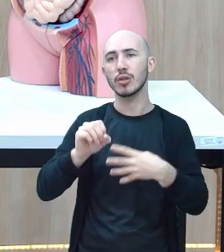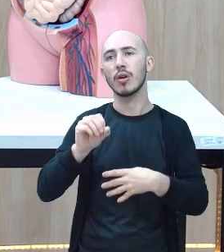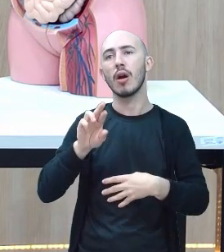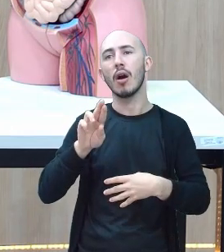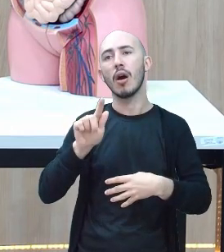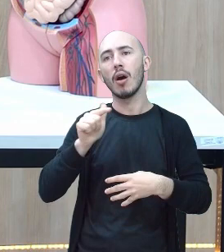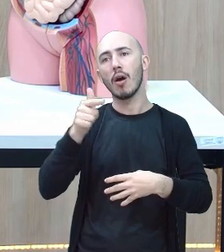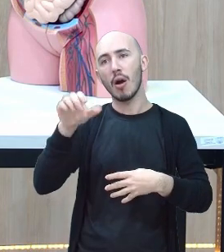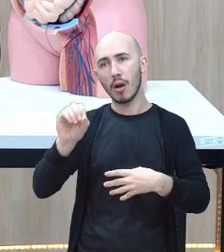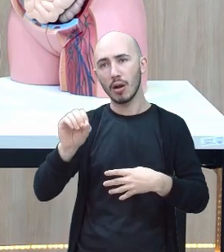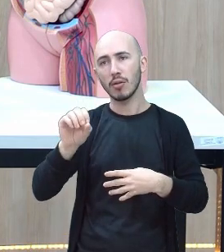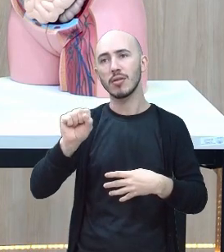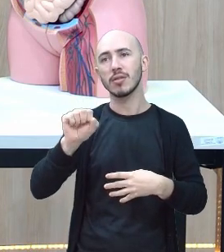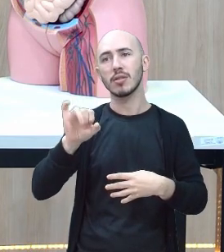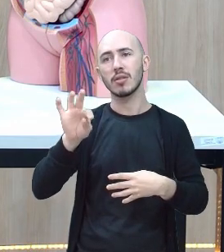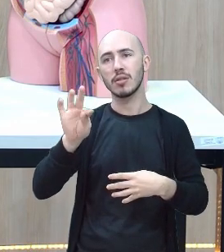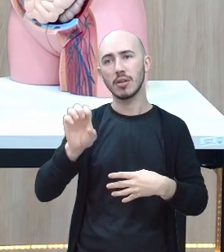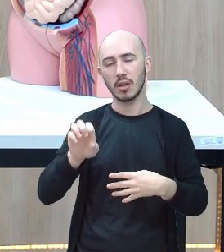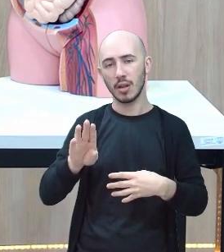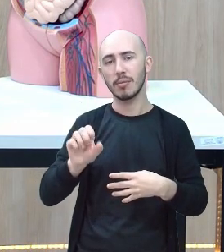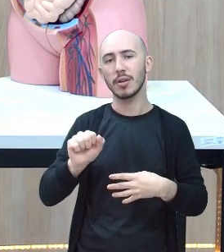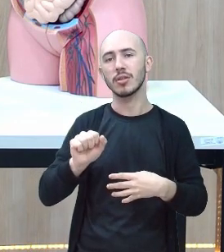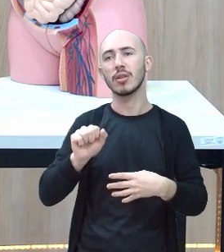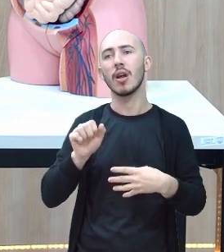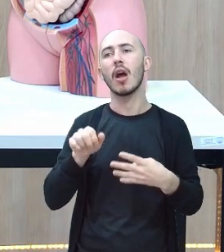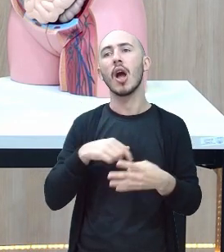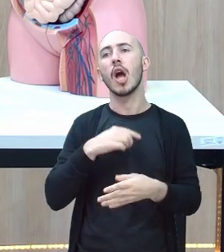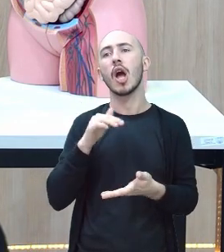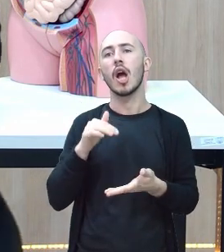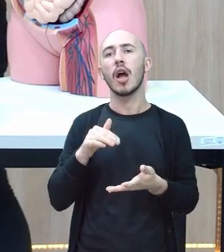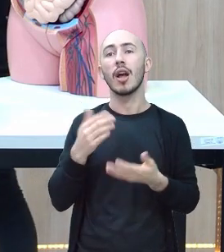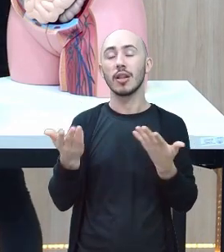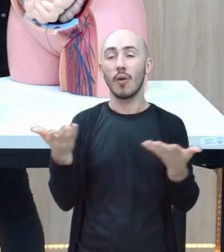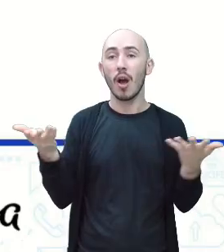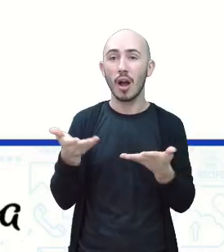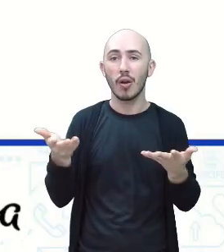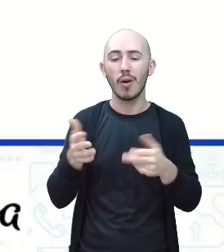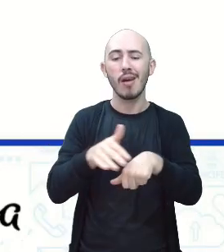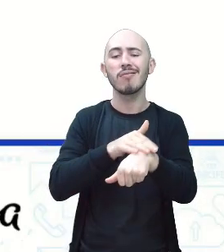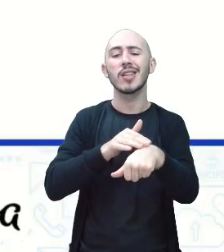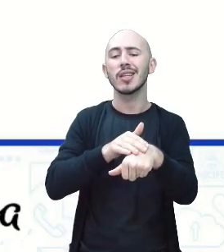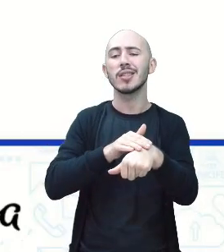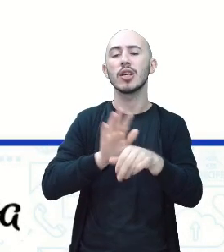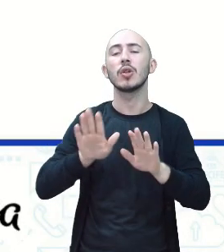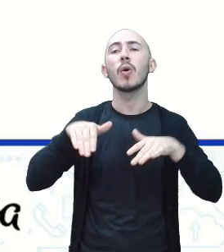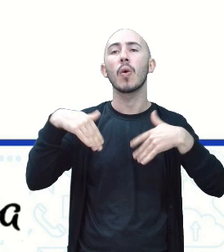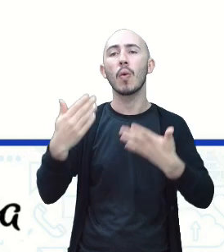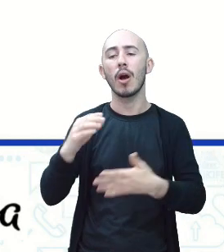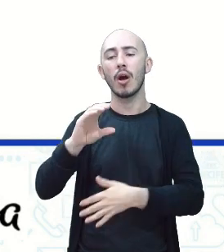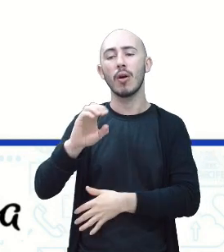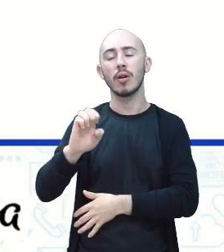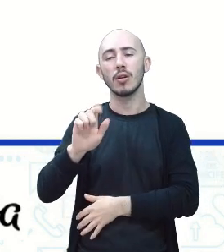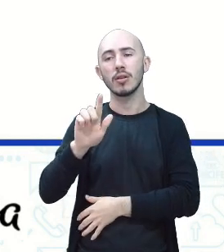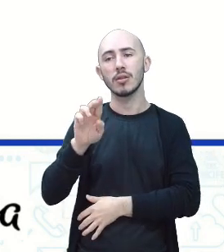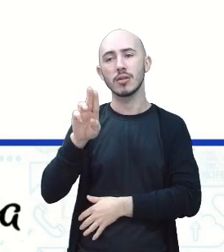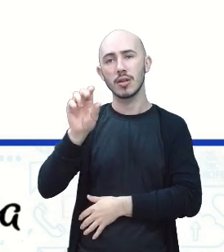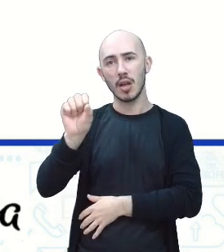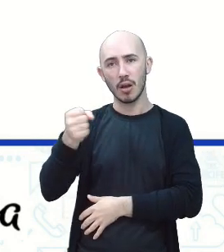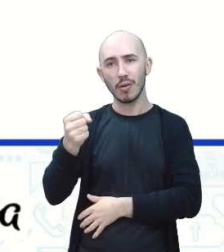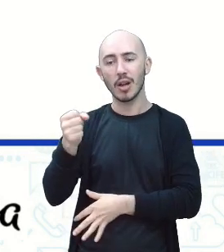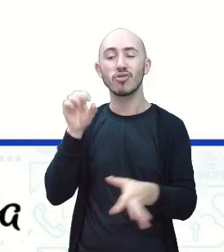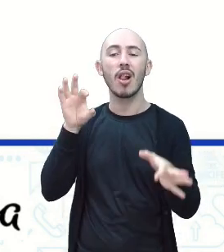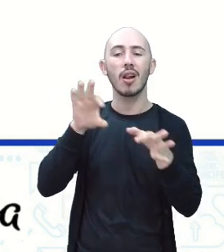B, acertou. Agora vamos ver o tecido em que suas células estão bem ligadas. Está ligado à função